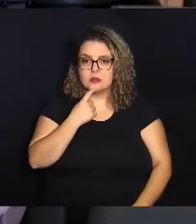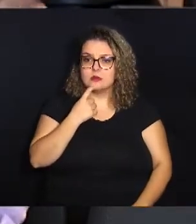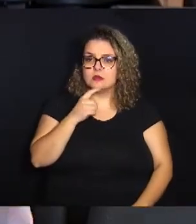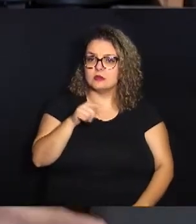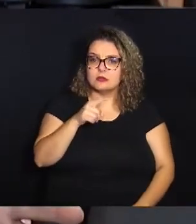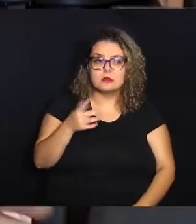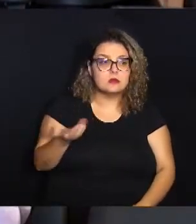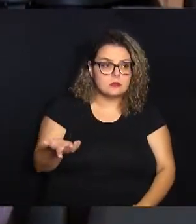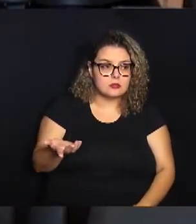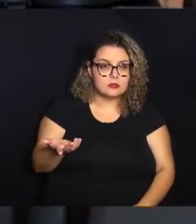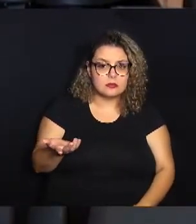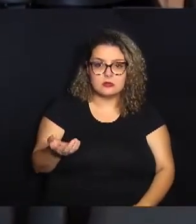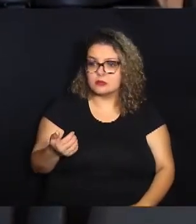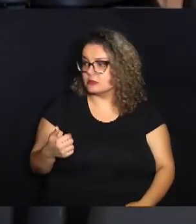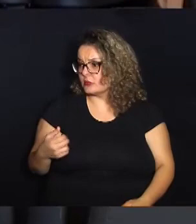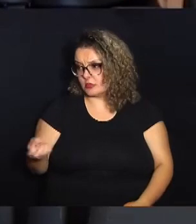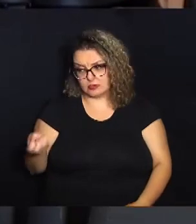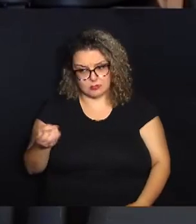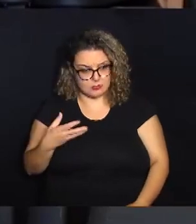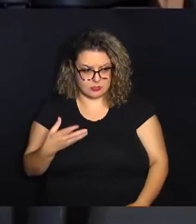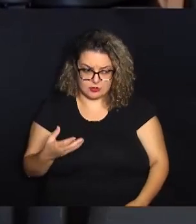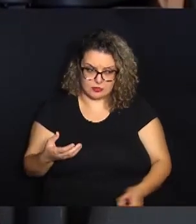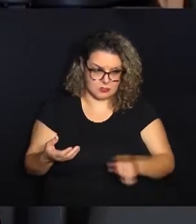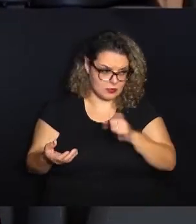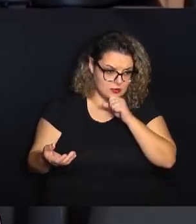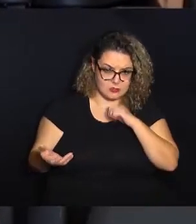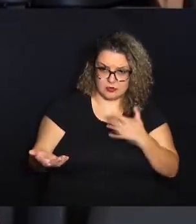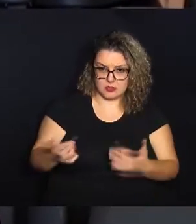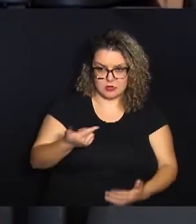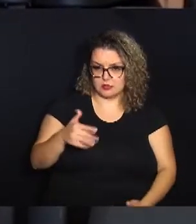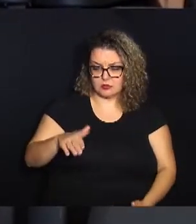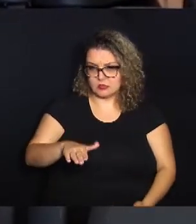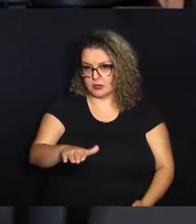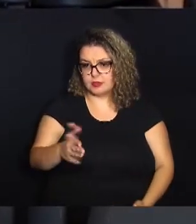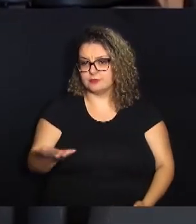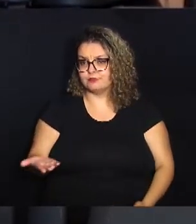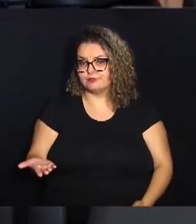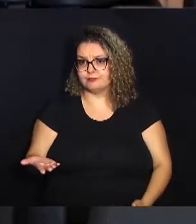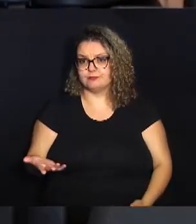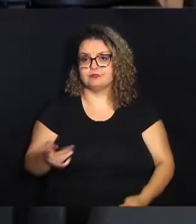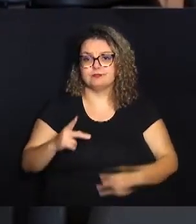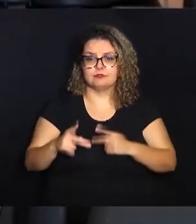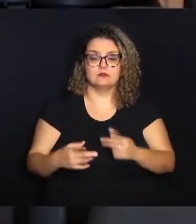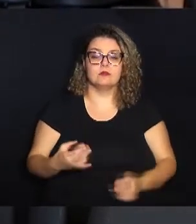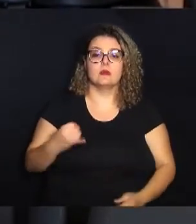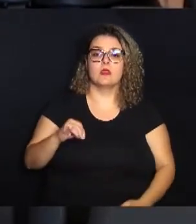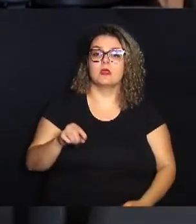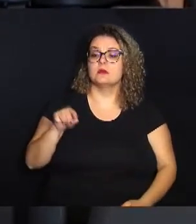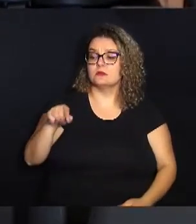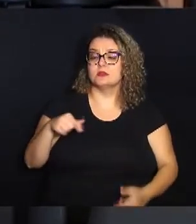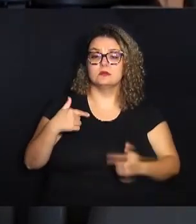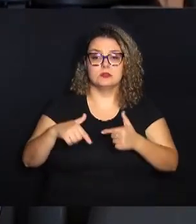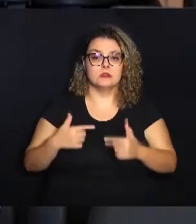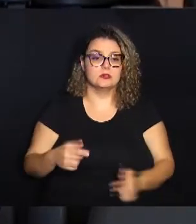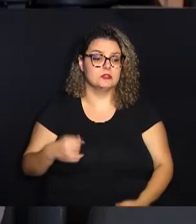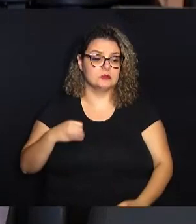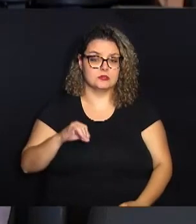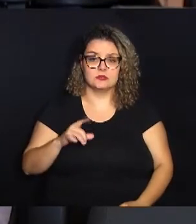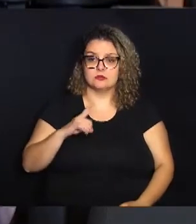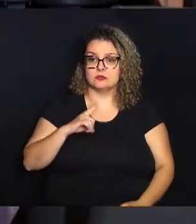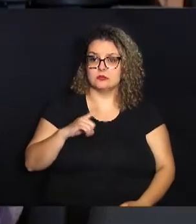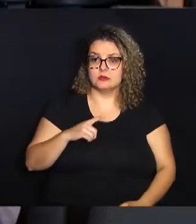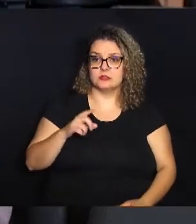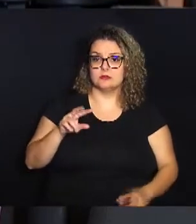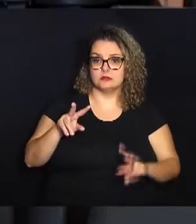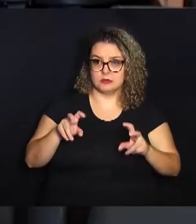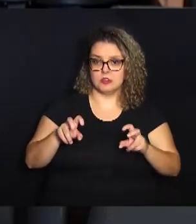Nem o novo, nem o velho. E aí a população, ela é tratada assim, se você vai trabalhar, se você vai ter uma